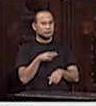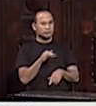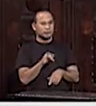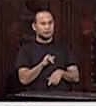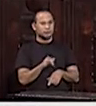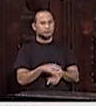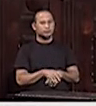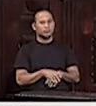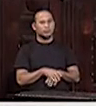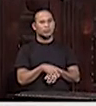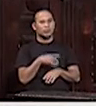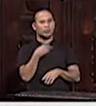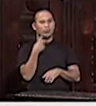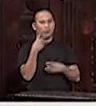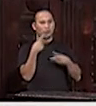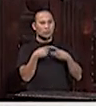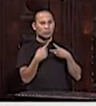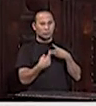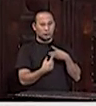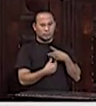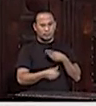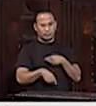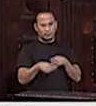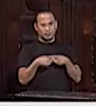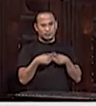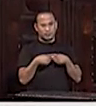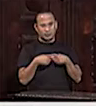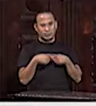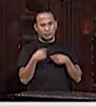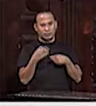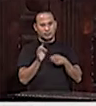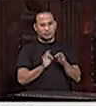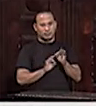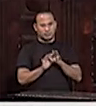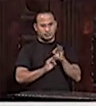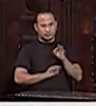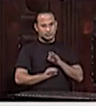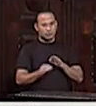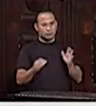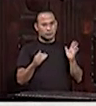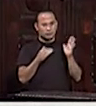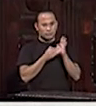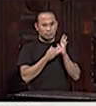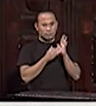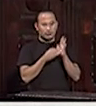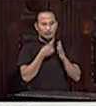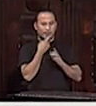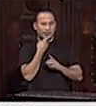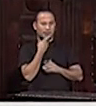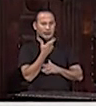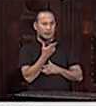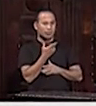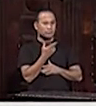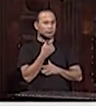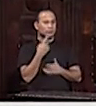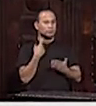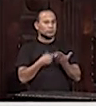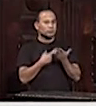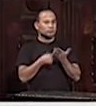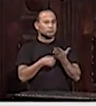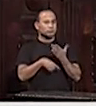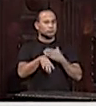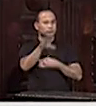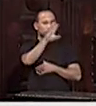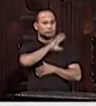pontos. Primeiro, a redefinição do prazo, para que ele ficasse com um prazo mais próximo do acordo